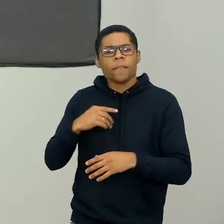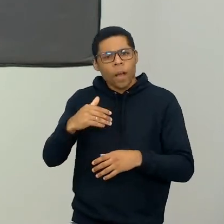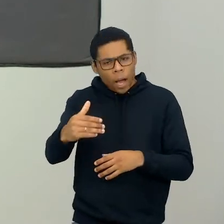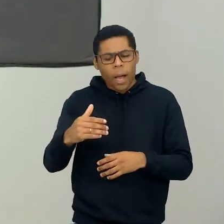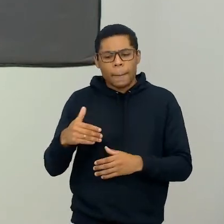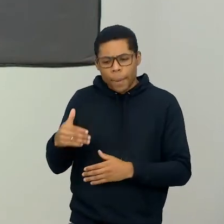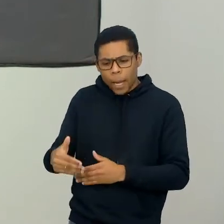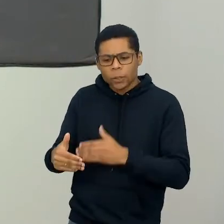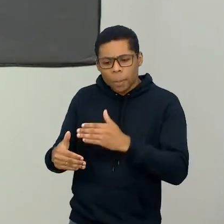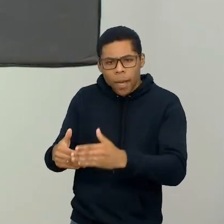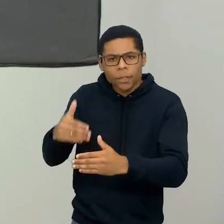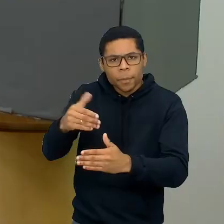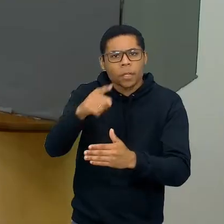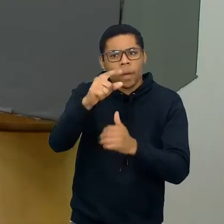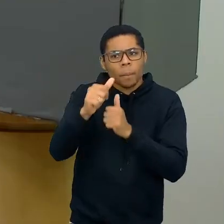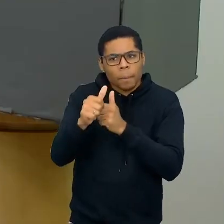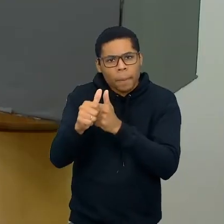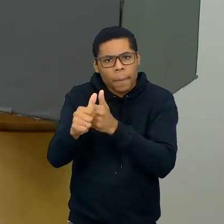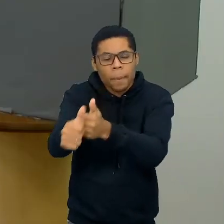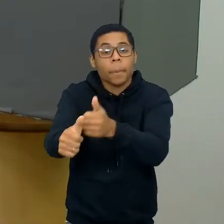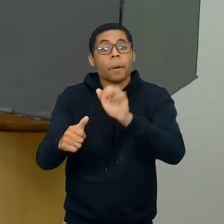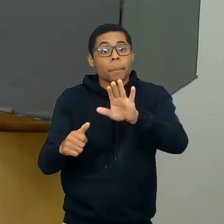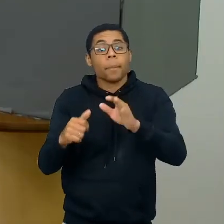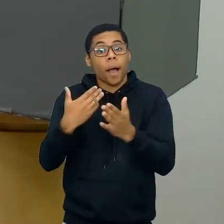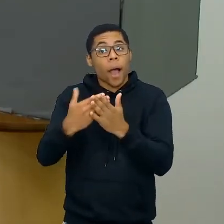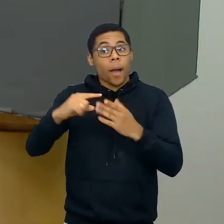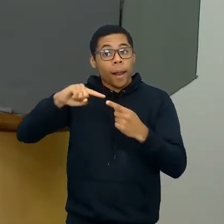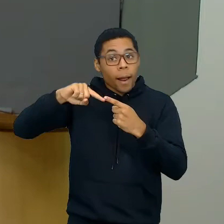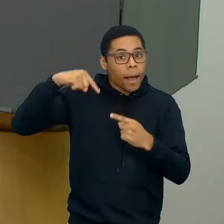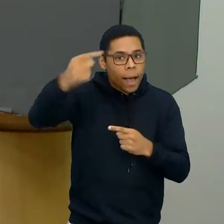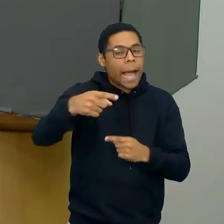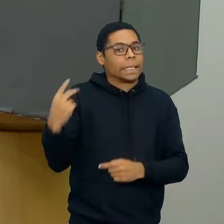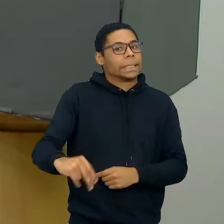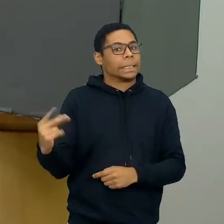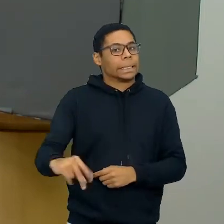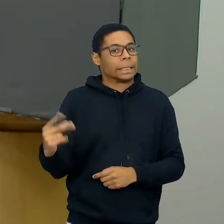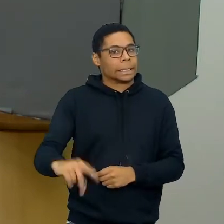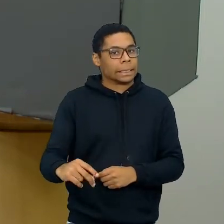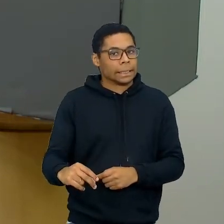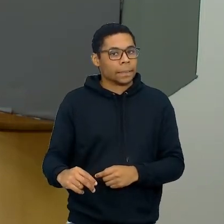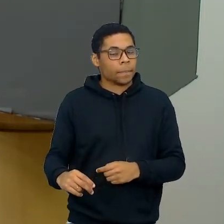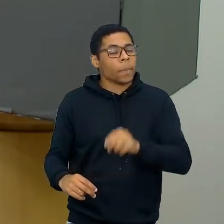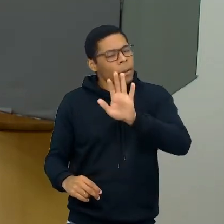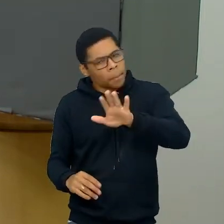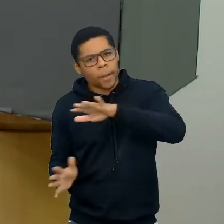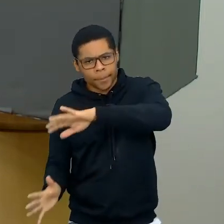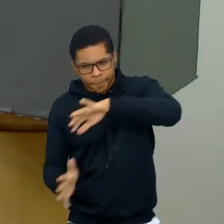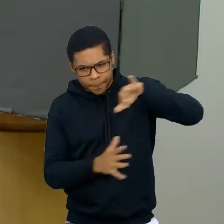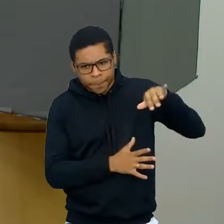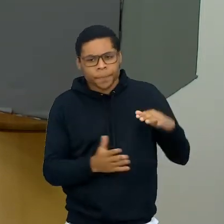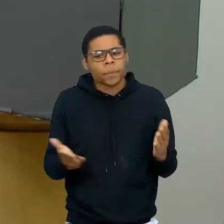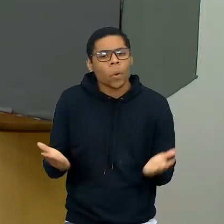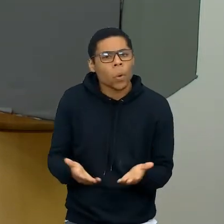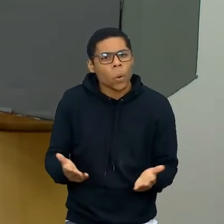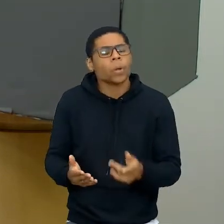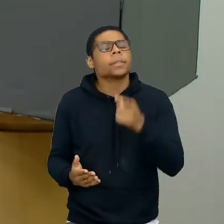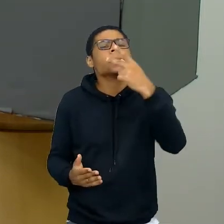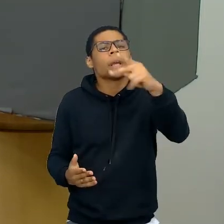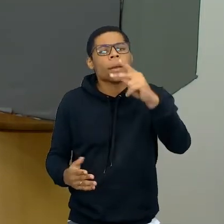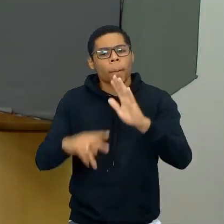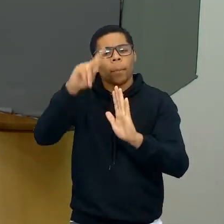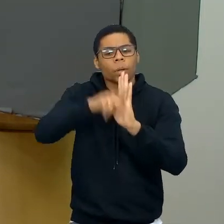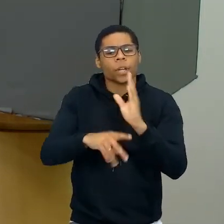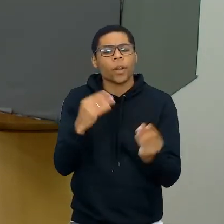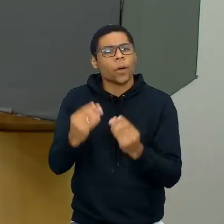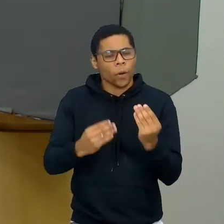acompanhando, mas na próxima aula o bicho pega, hein? O bicho pega. Agora eu queria saber de vocês, Aí, como é que está o seu projeto, hein? Eu